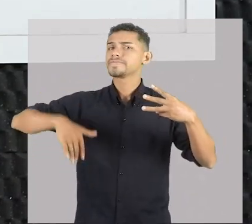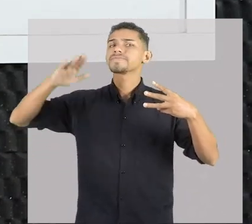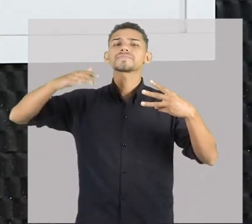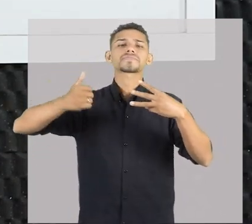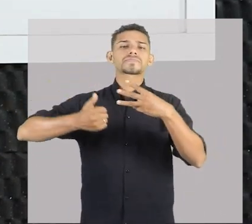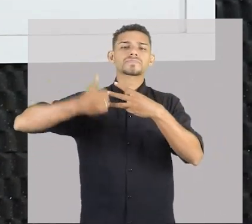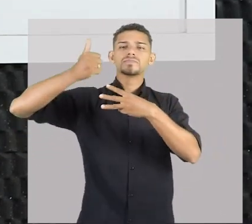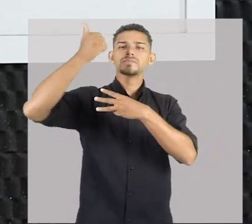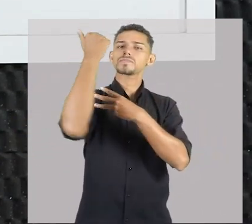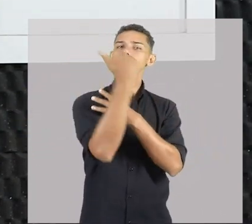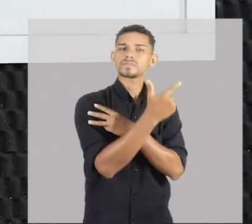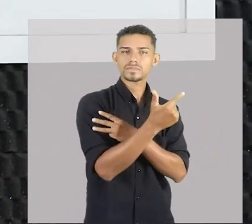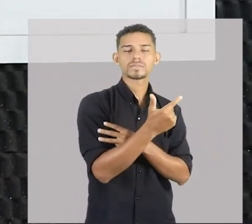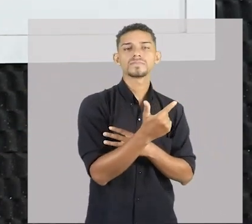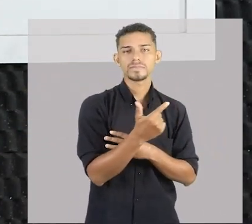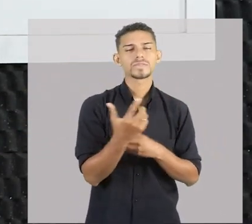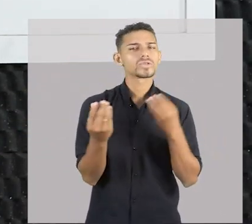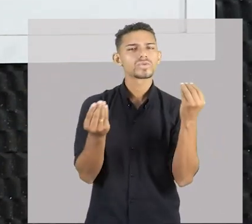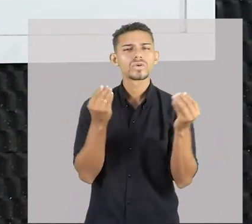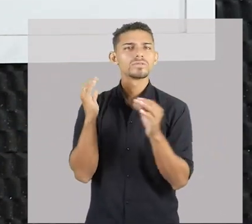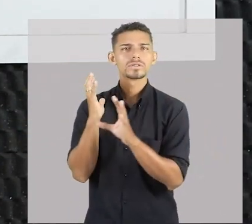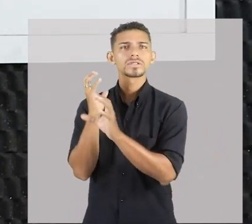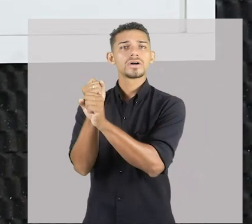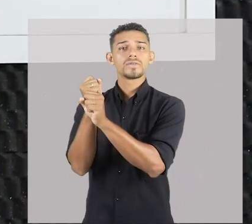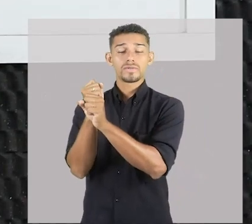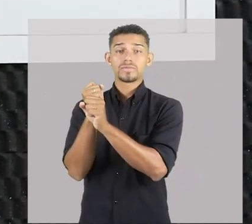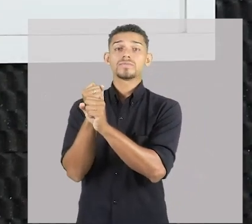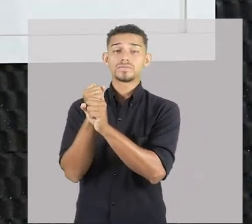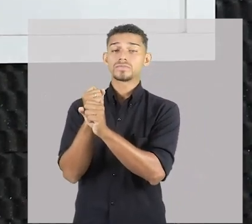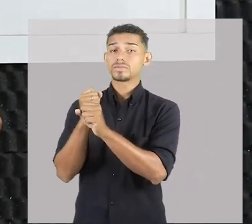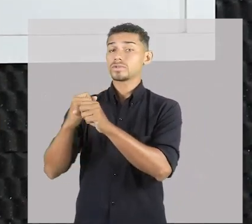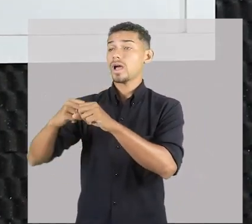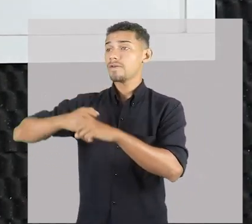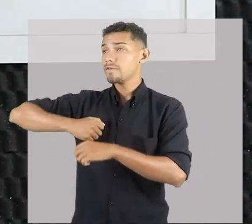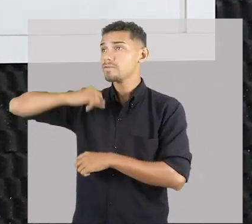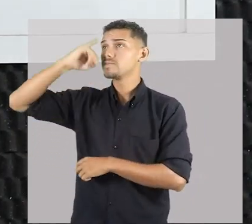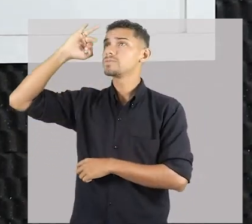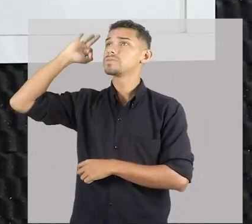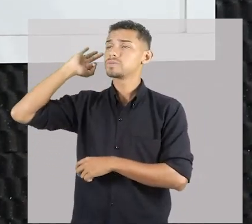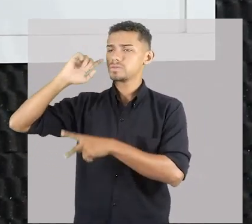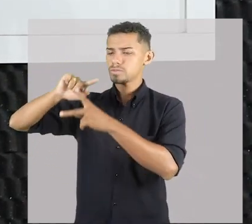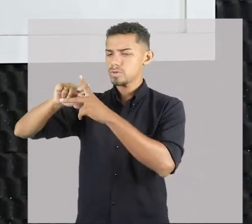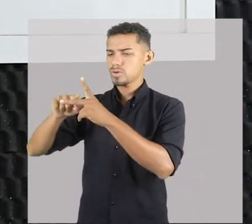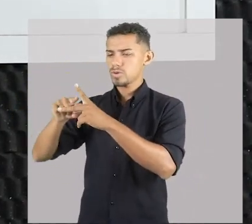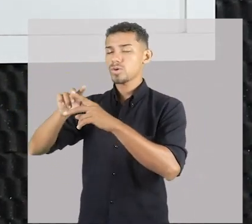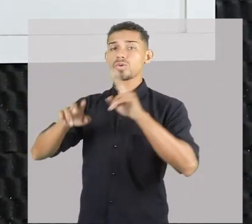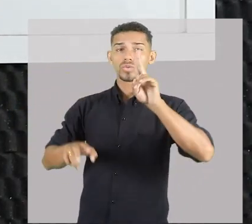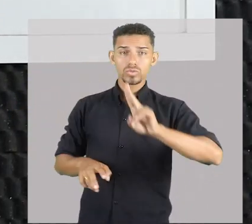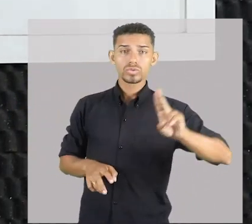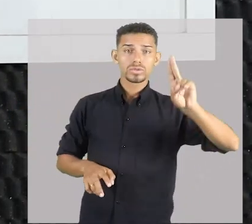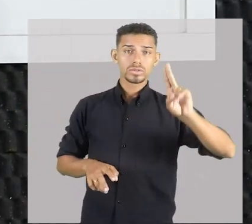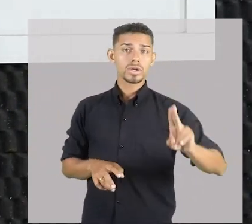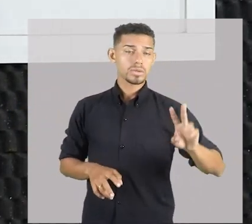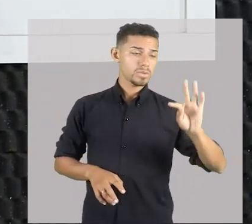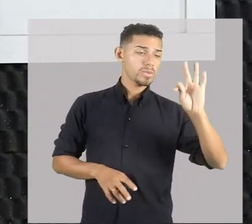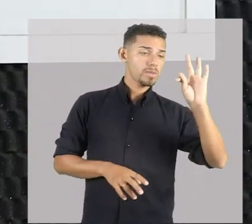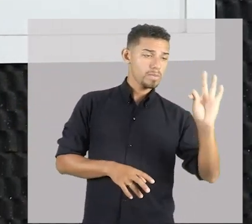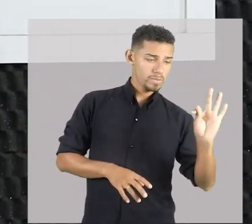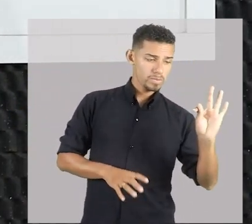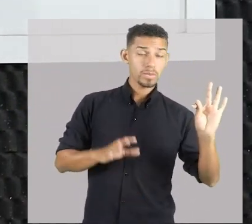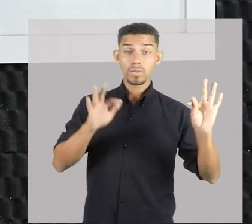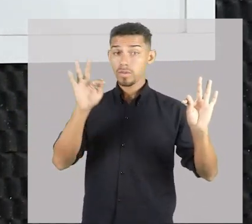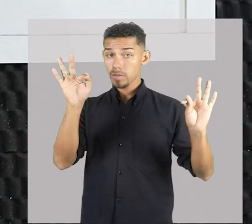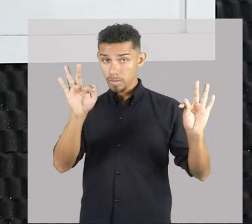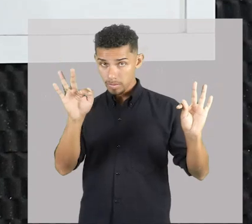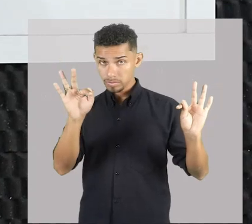ainda, tá? É como calcular a velocidade angular utilizando período e frequência. Tá assim, ó.